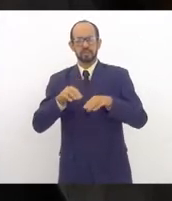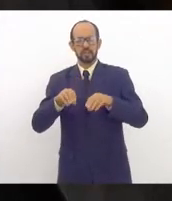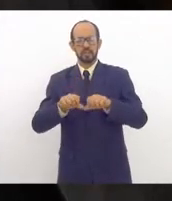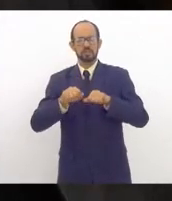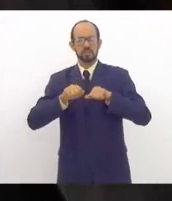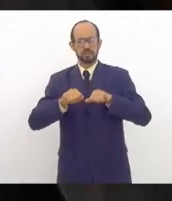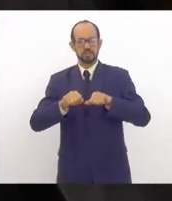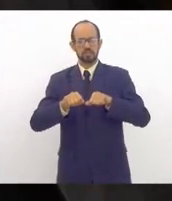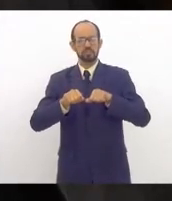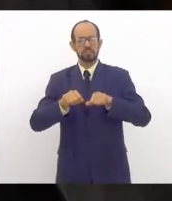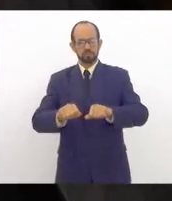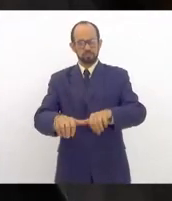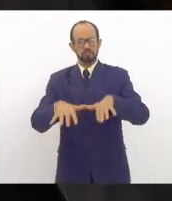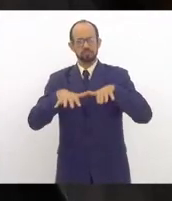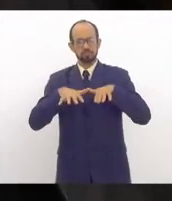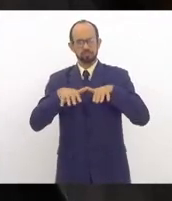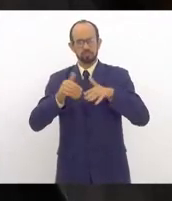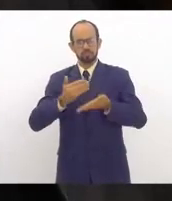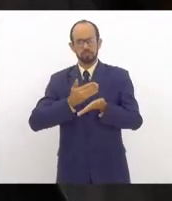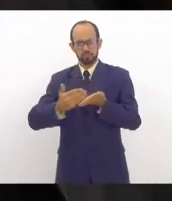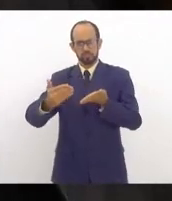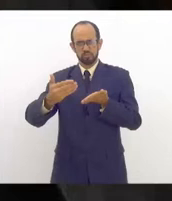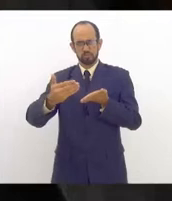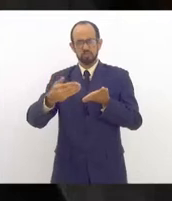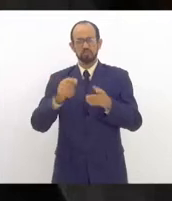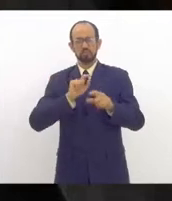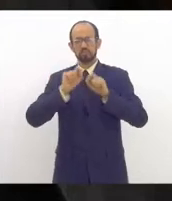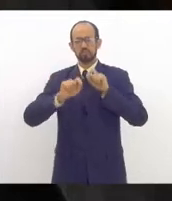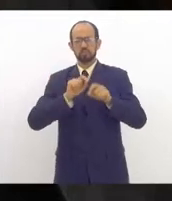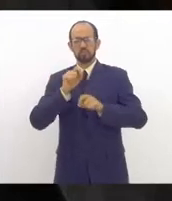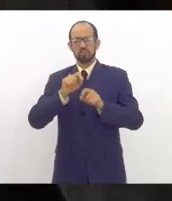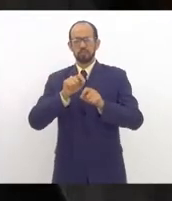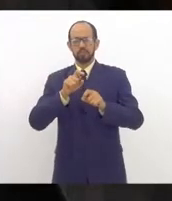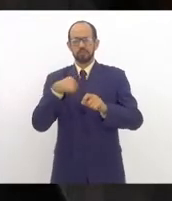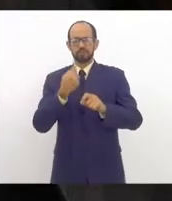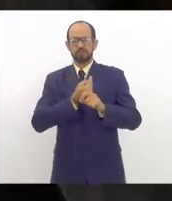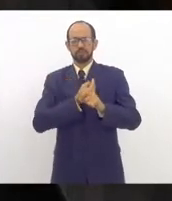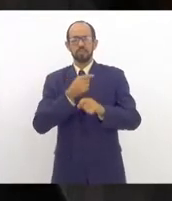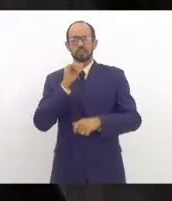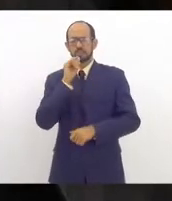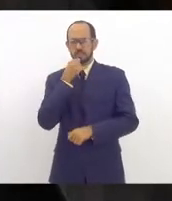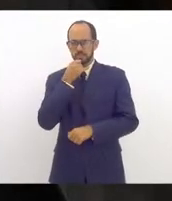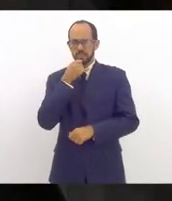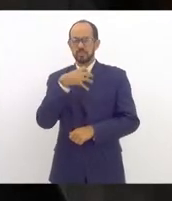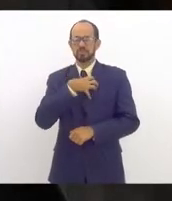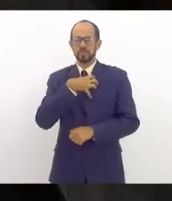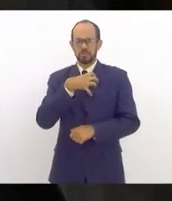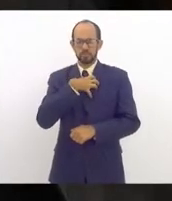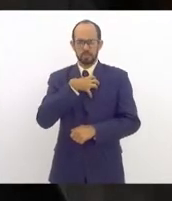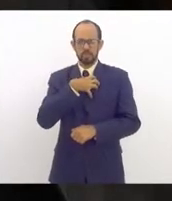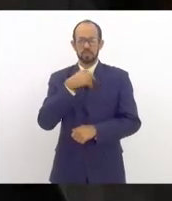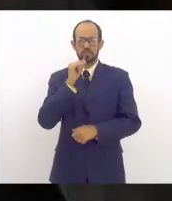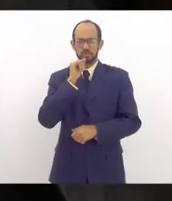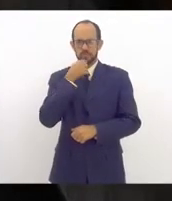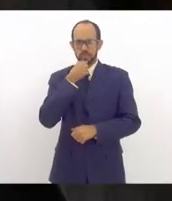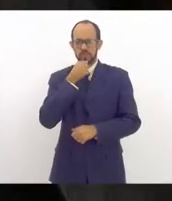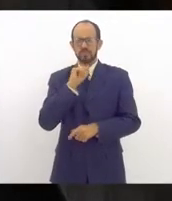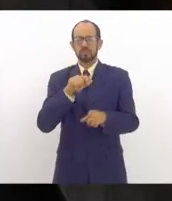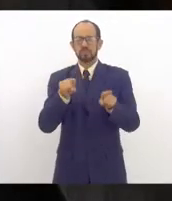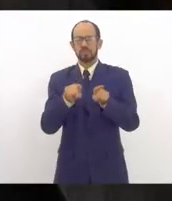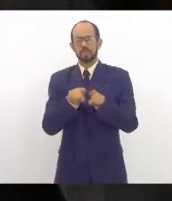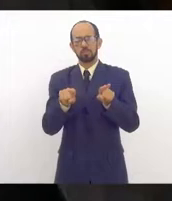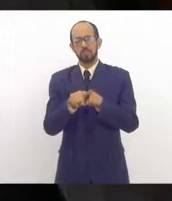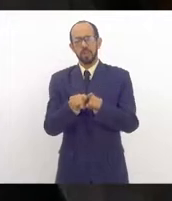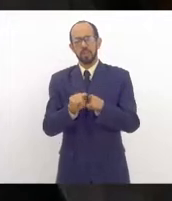inicial a nossa tristeza revela a nossa tristeza e